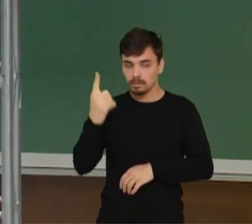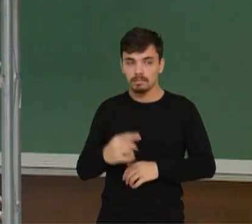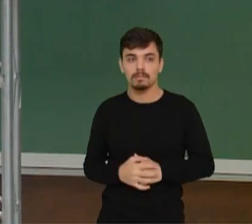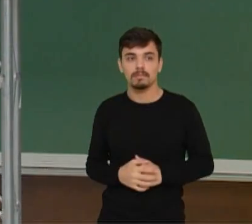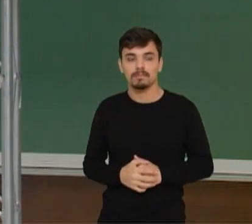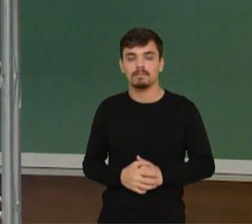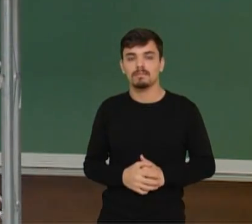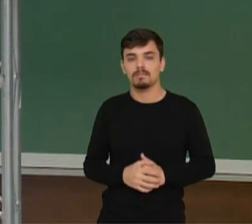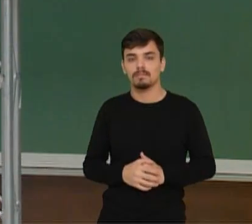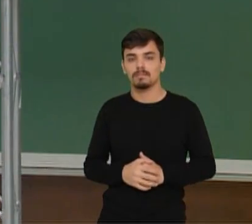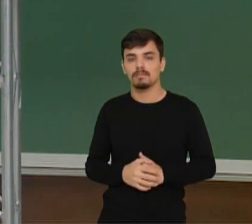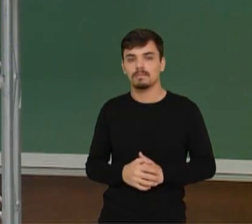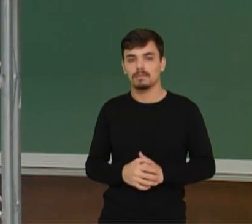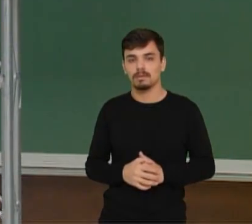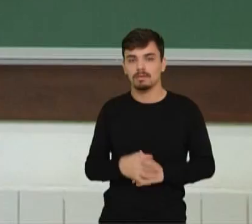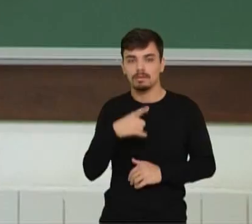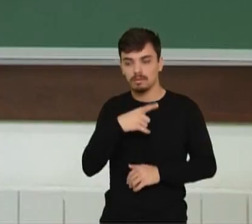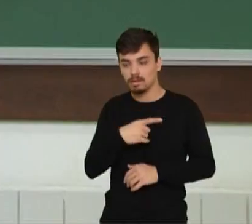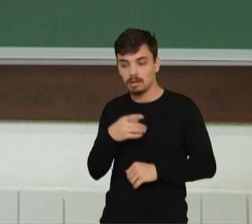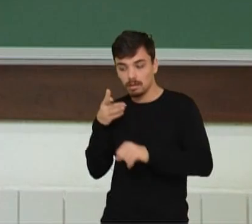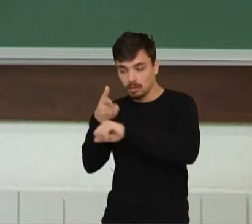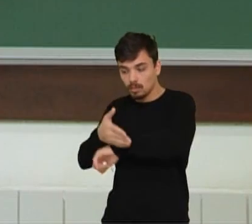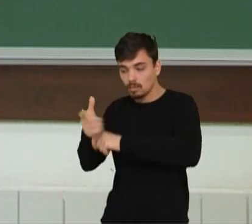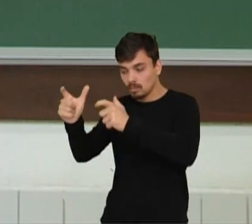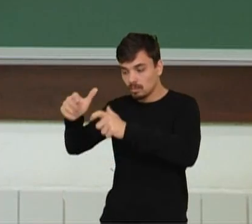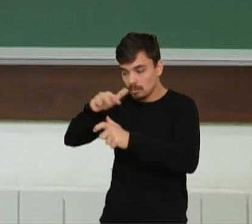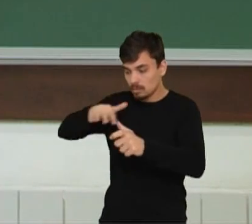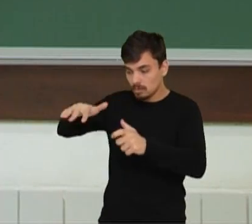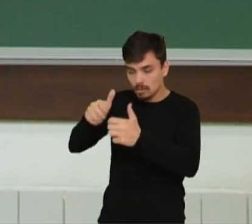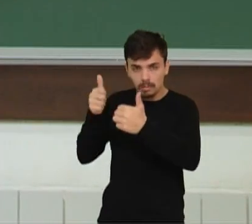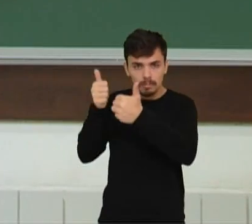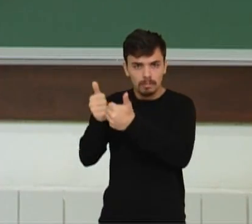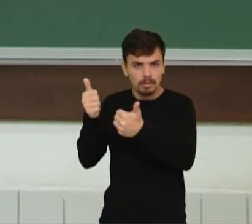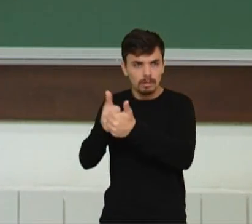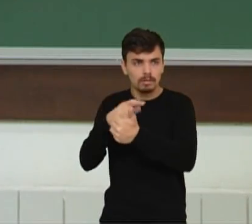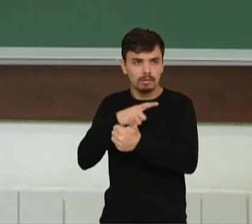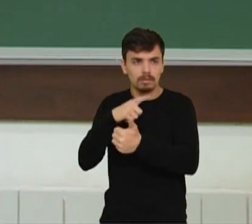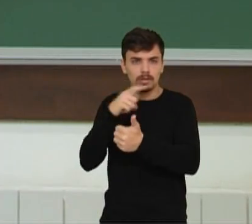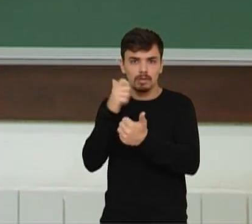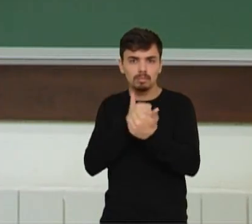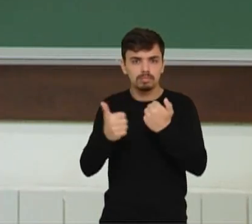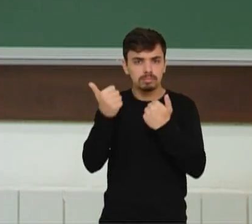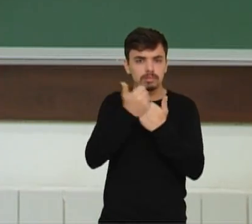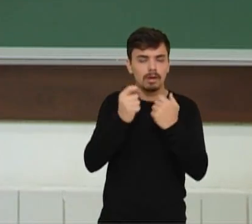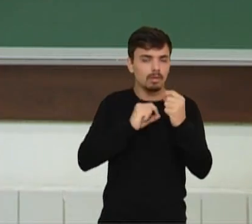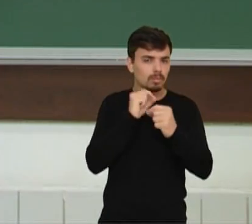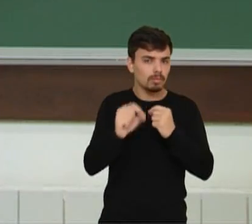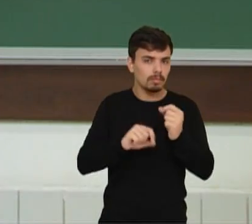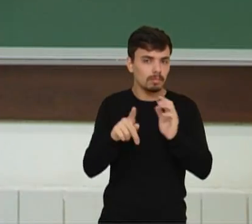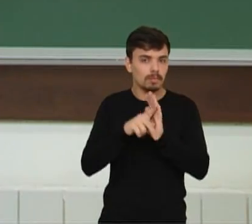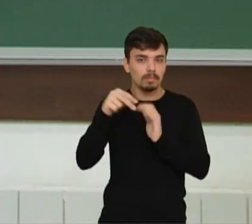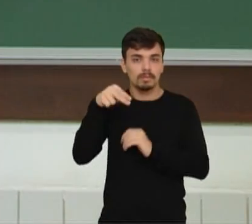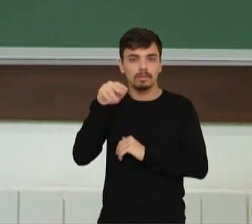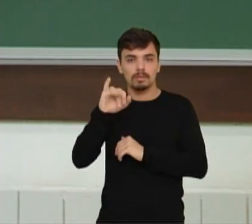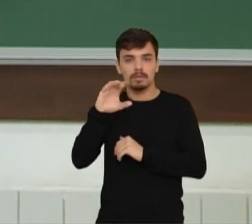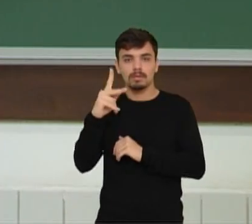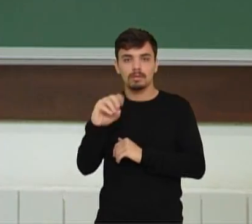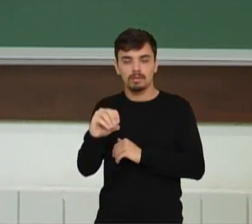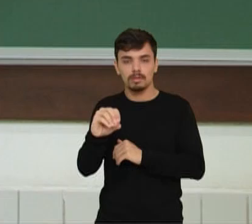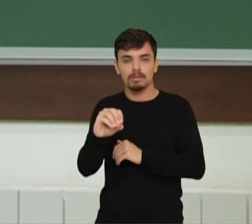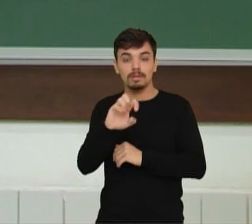Eles ocupam regiões próximas e aqui tem uma sobreposição de nicho. Se tem